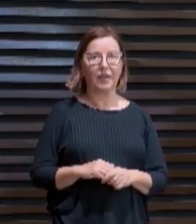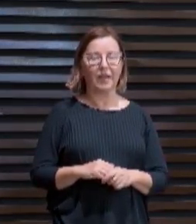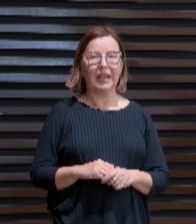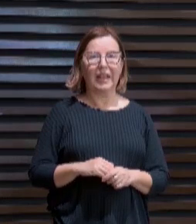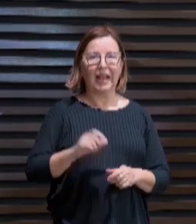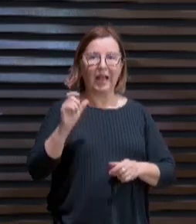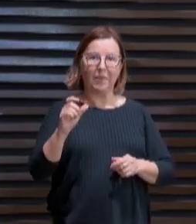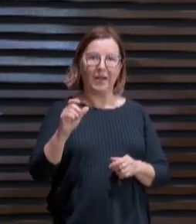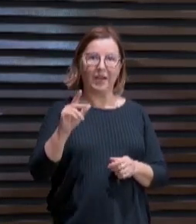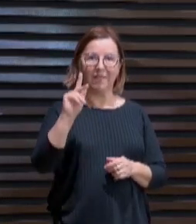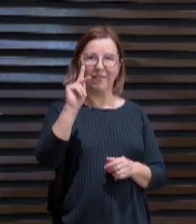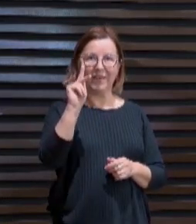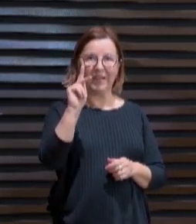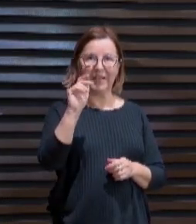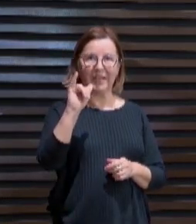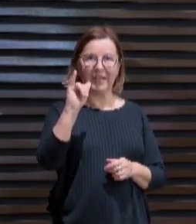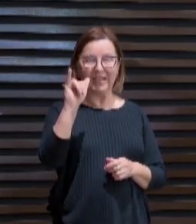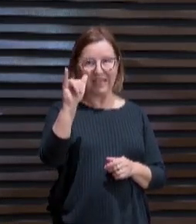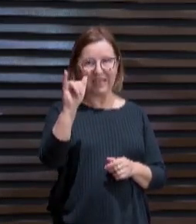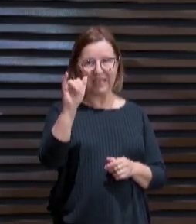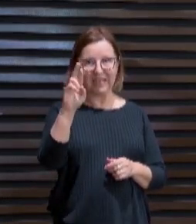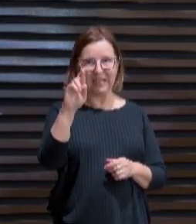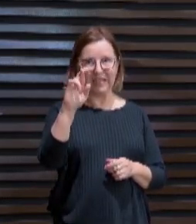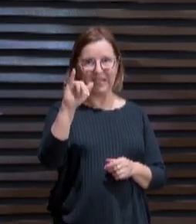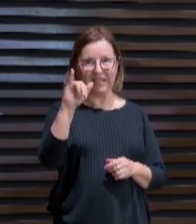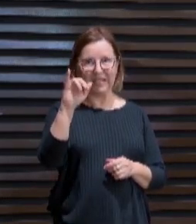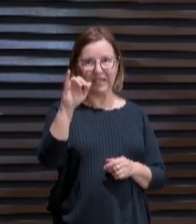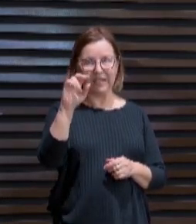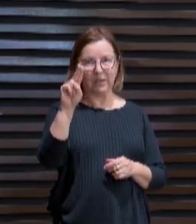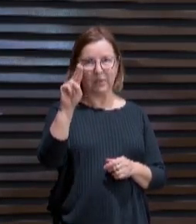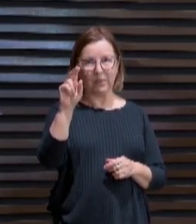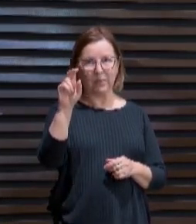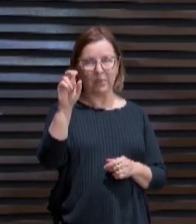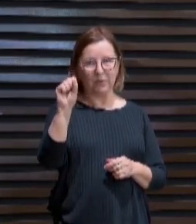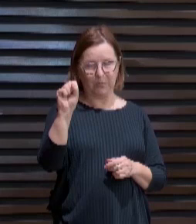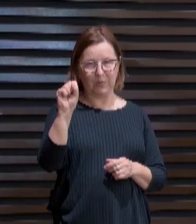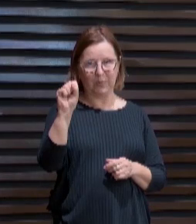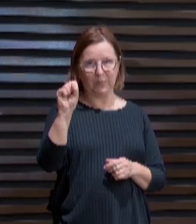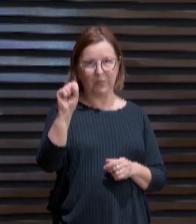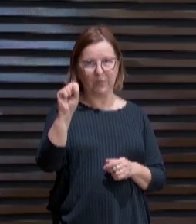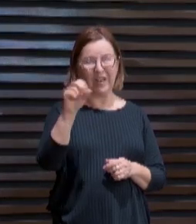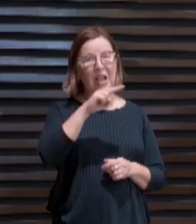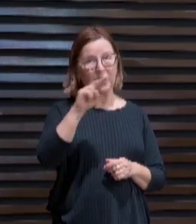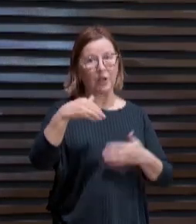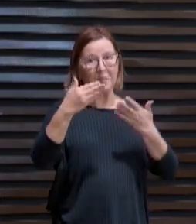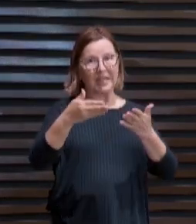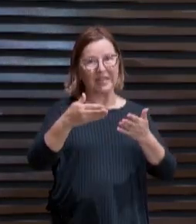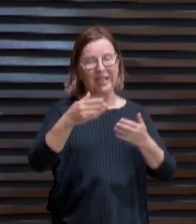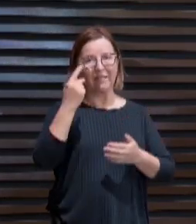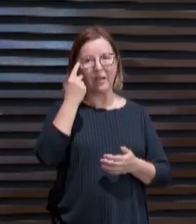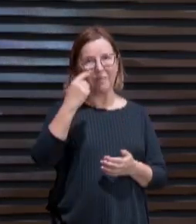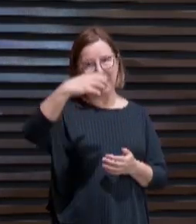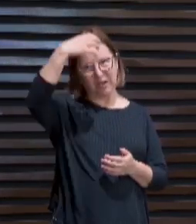Império Romano haviam vários reis, né? Em cada província havia um rei, né? Às vezes até na mesma província haviam mais